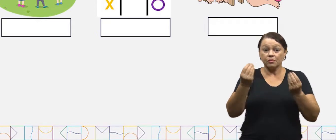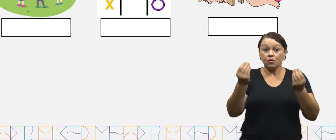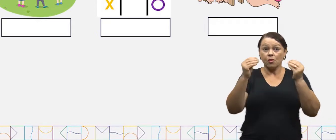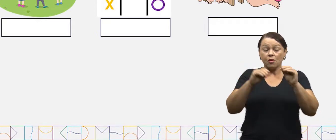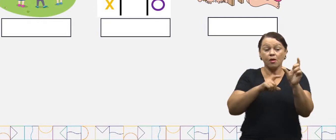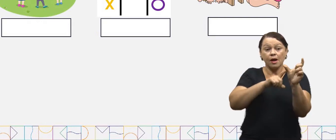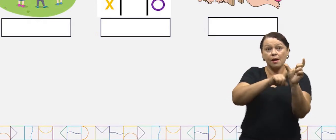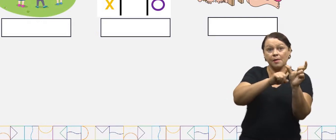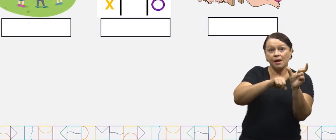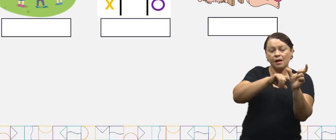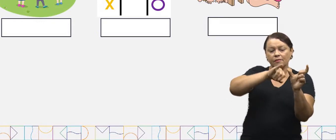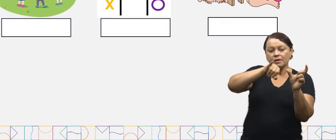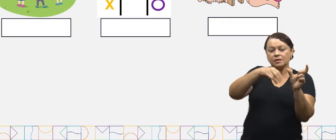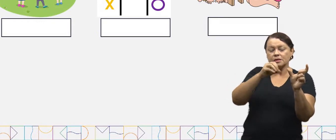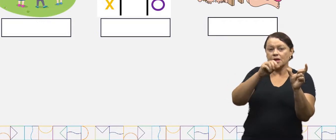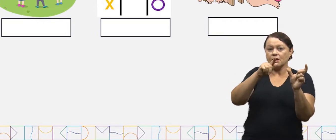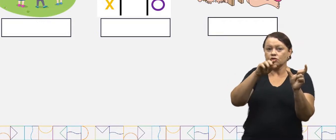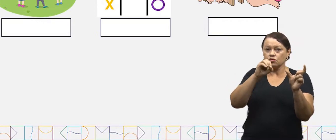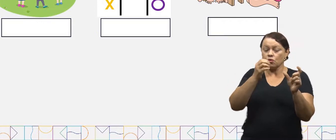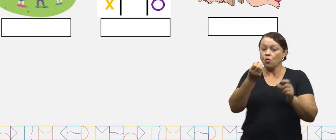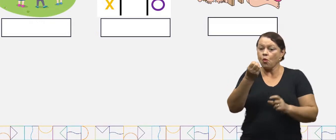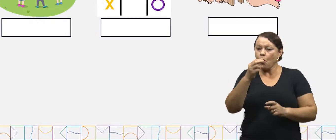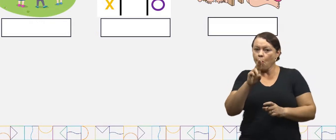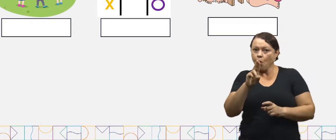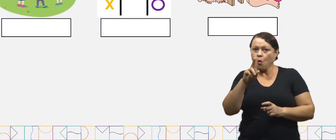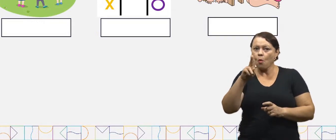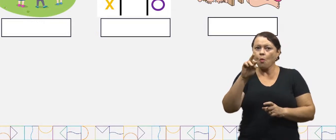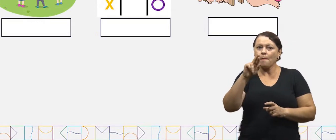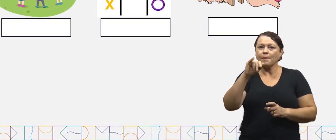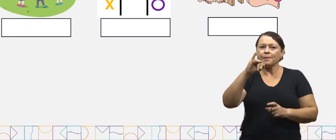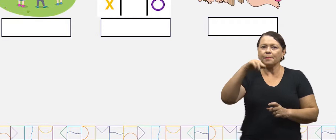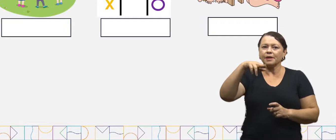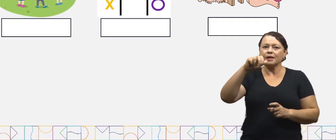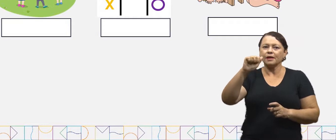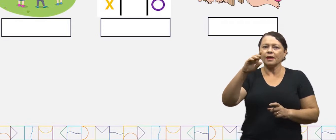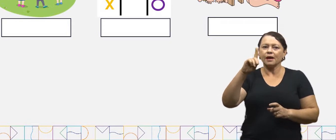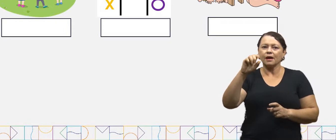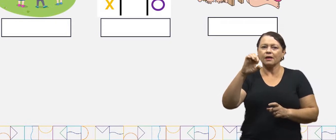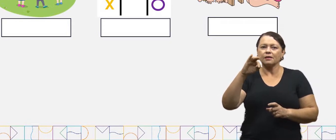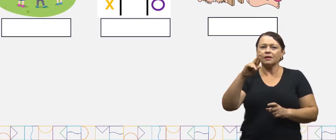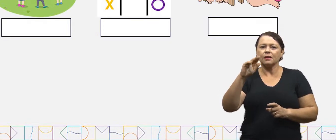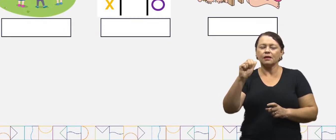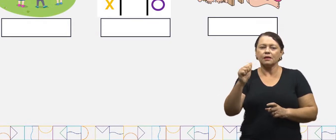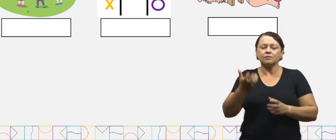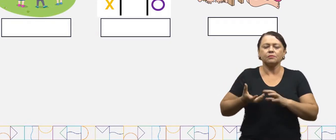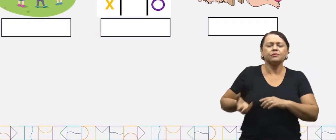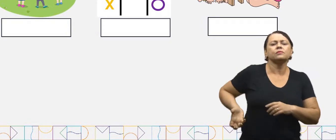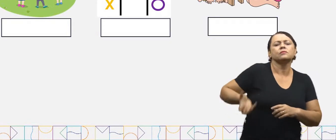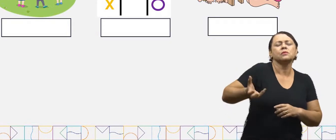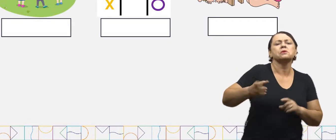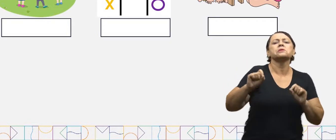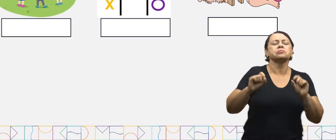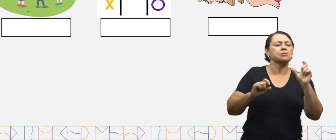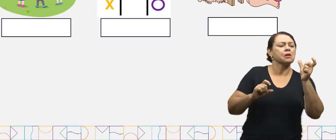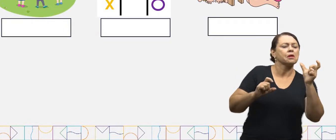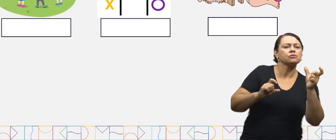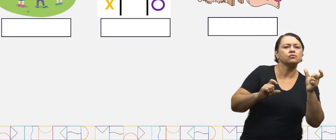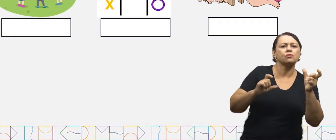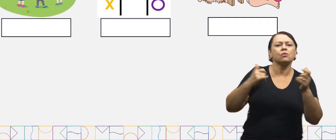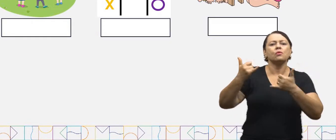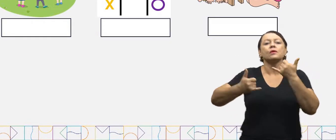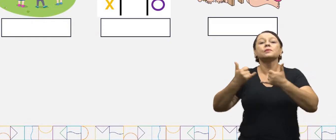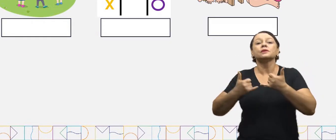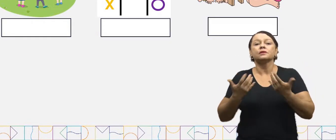é um jogo ou uma brincadeira. Alternativa A, boliche, é um jogo ou é uma brincadeira? Lembrando